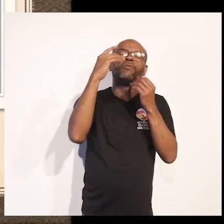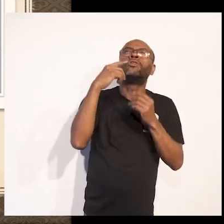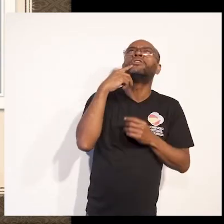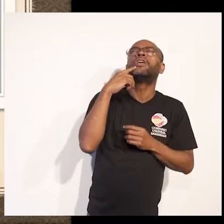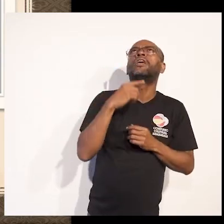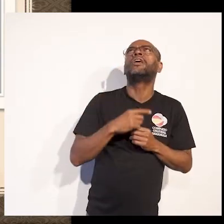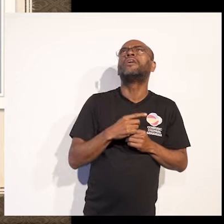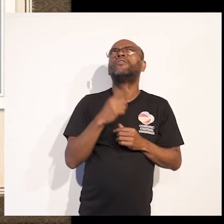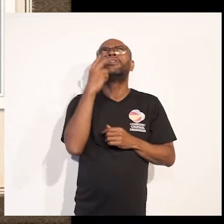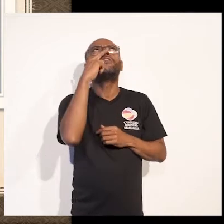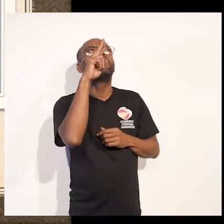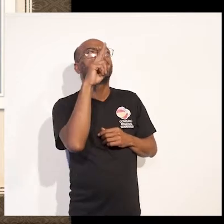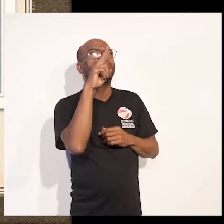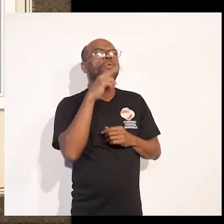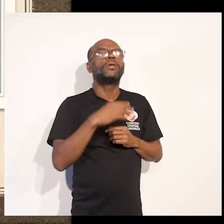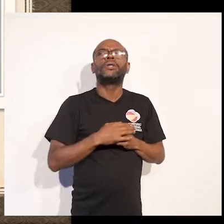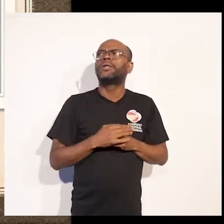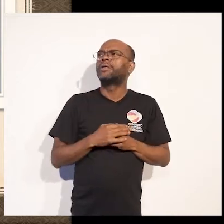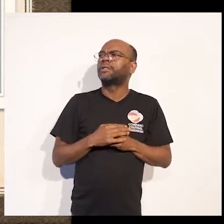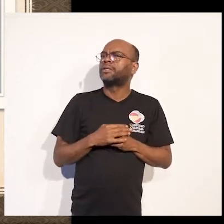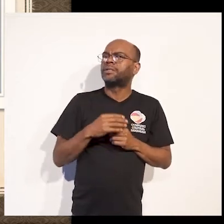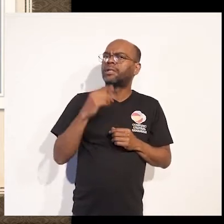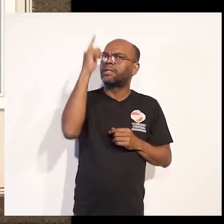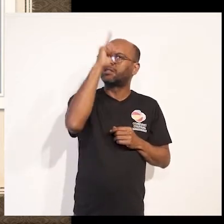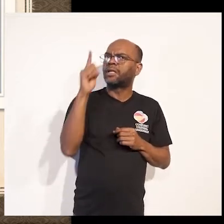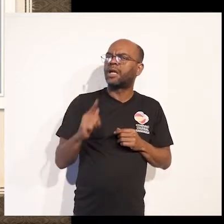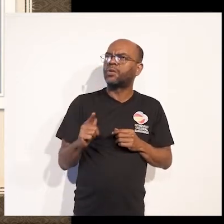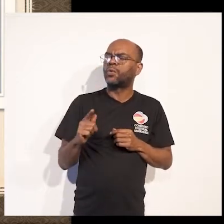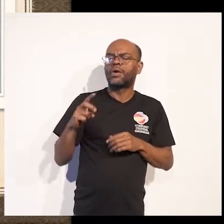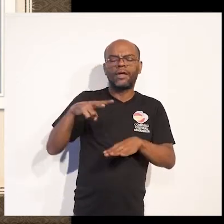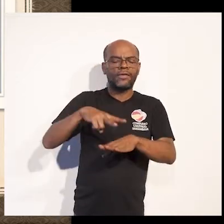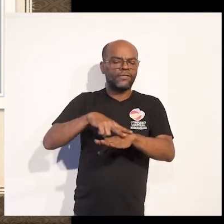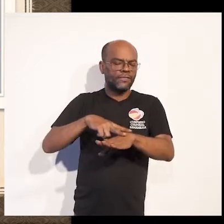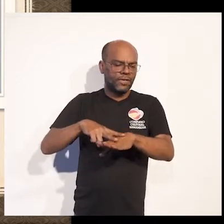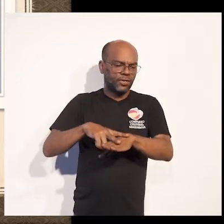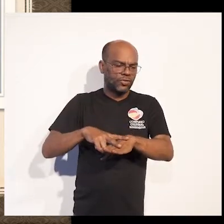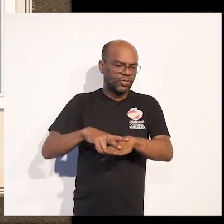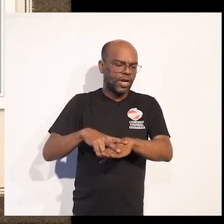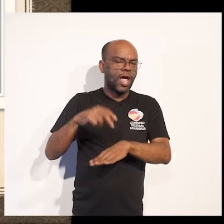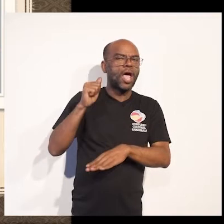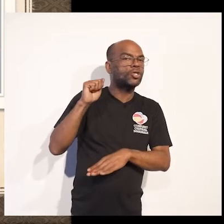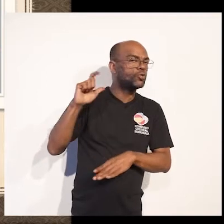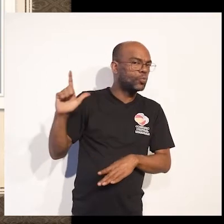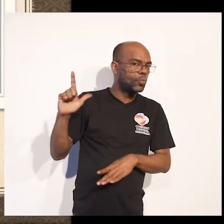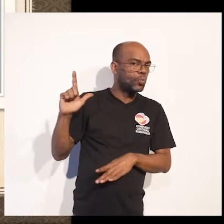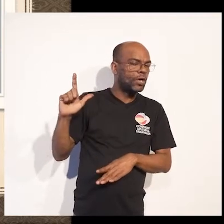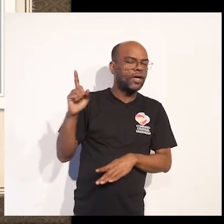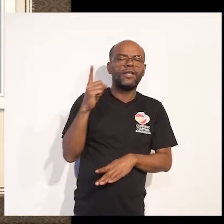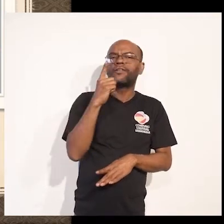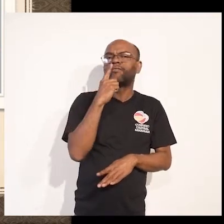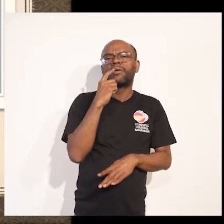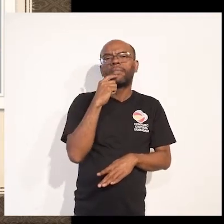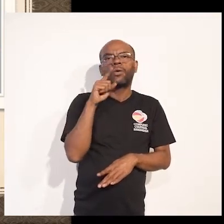você tá vendo são três raios, verde, azul e vermelho. Agora,